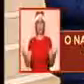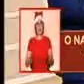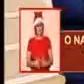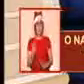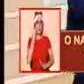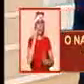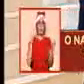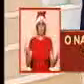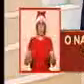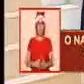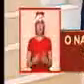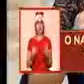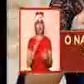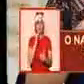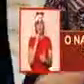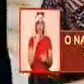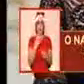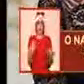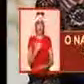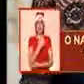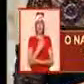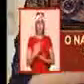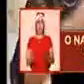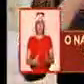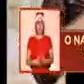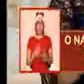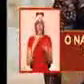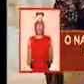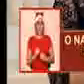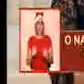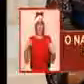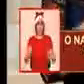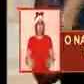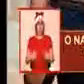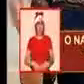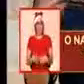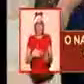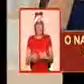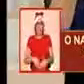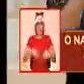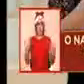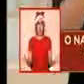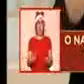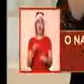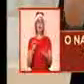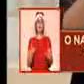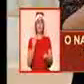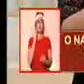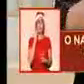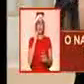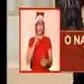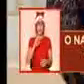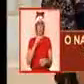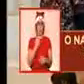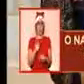Miguel, beijinhos. Olha, que é um rico sítio para passar o Natal. Tão frio do que é. Mas não faz mal. Mas é um sítio, portanto, muitos beijinhos